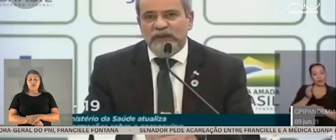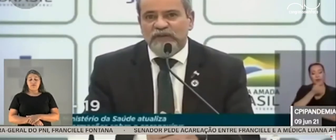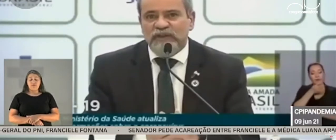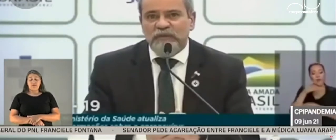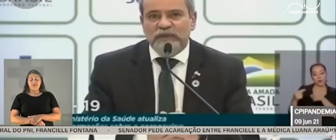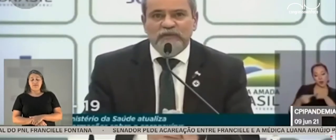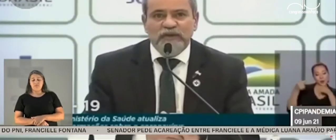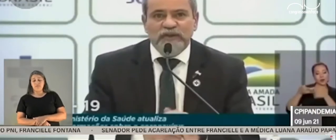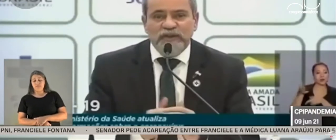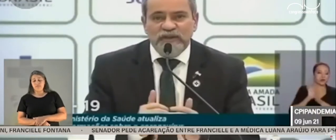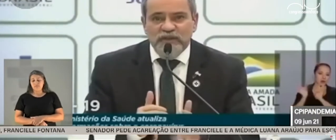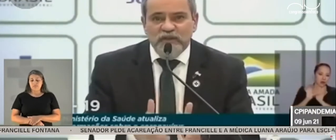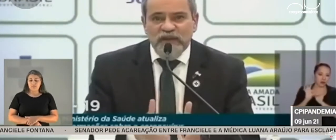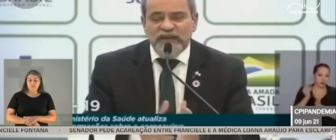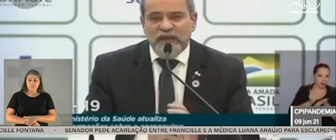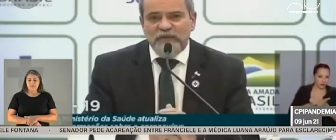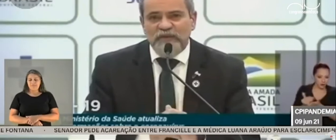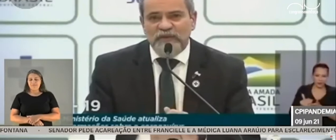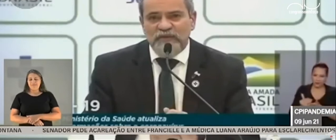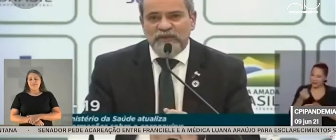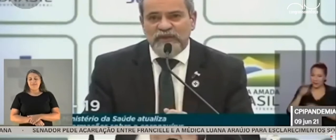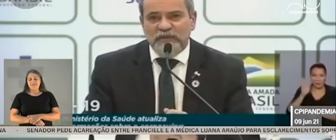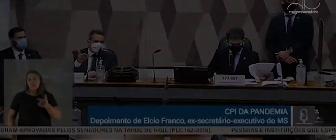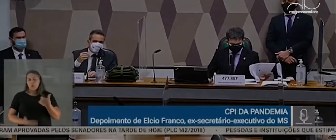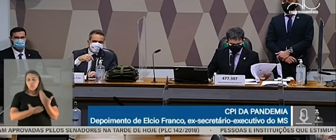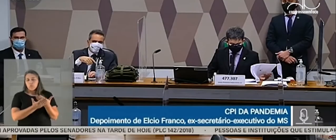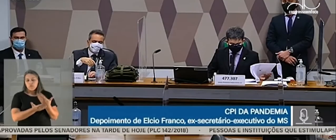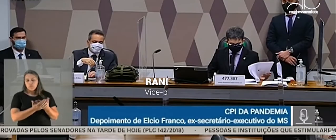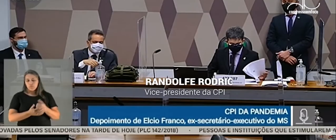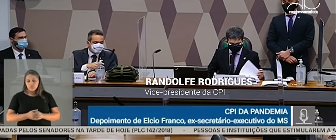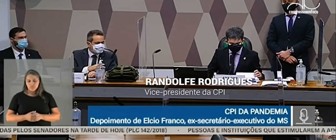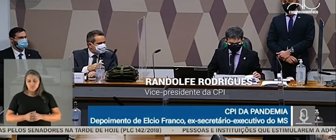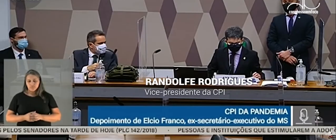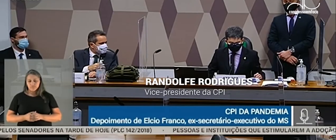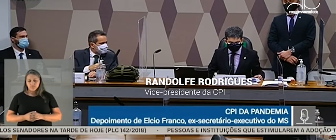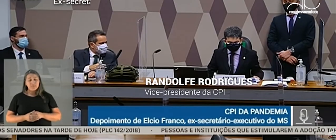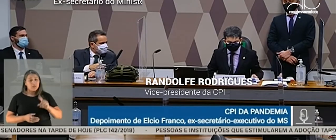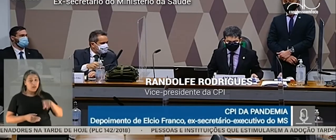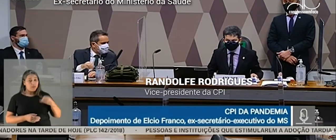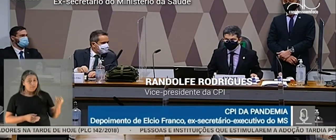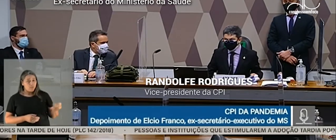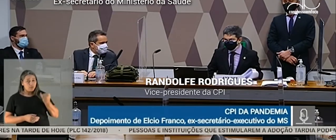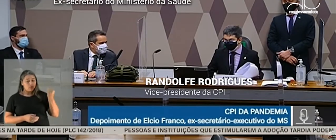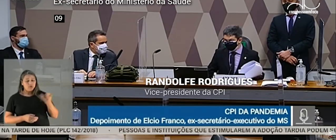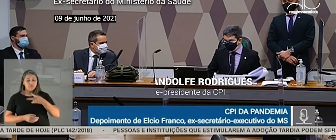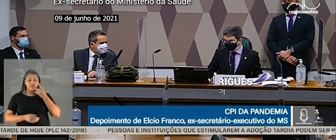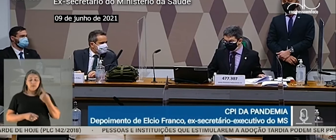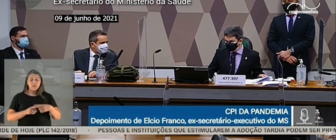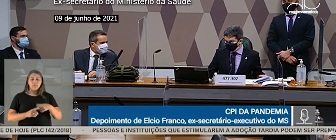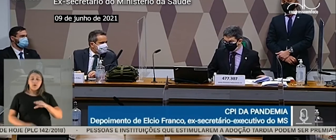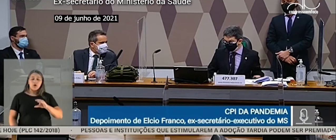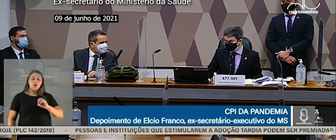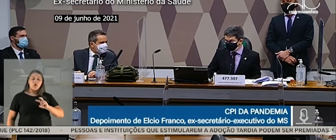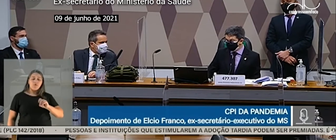para o tratamento e inicie o mais rápido possível esse tratamento. É pertinente o senhor falar sobre a Covaxin, porque o próprio presidente